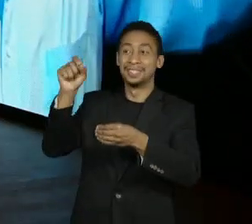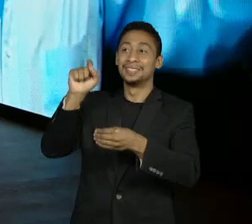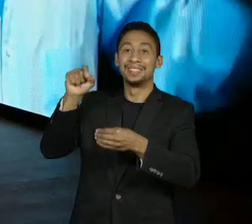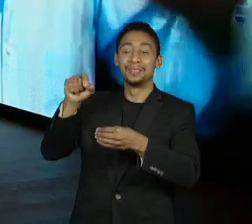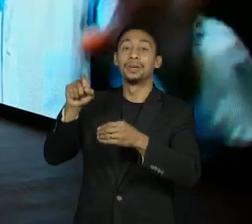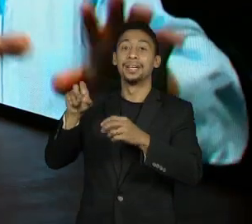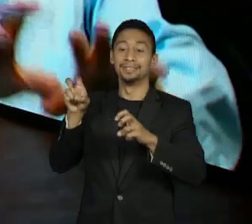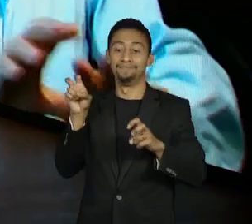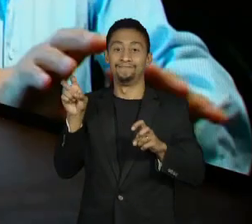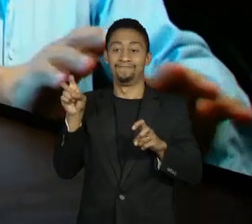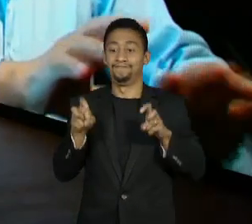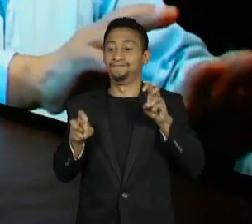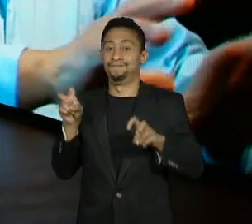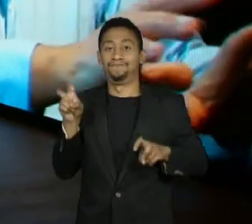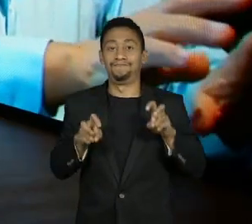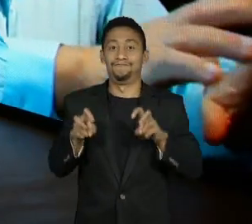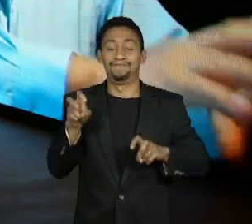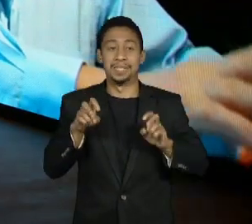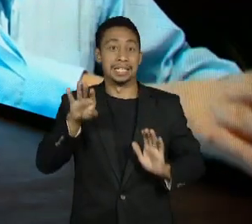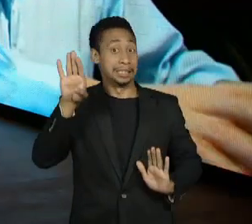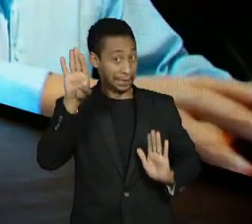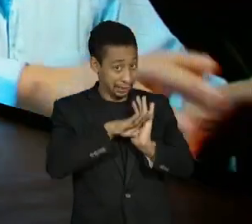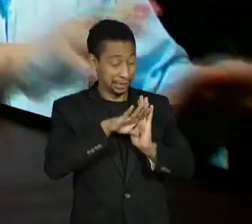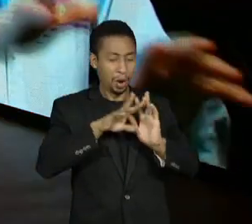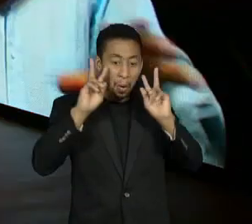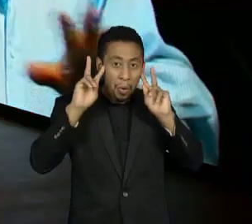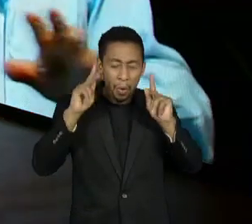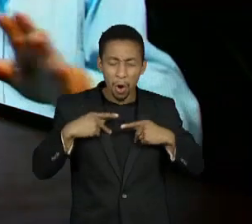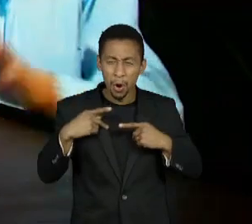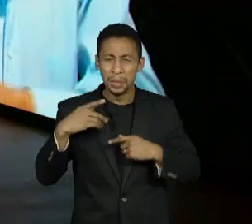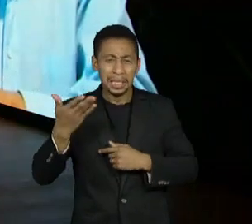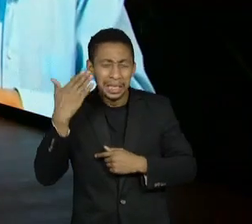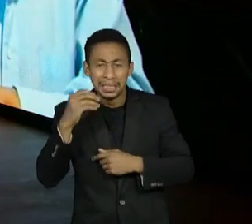vão chegar, os homens pré-históricos estão chegando,